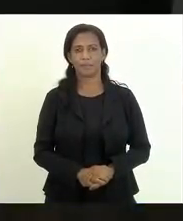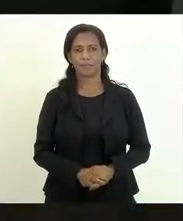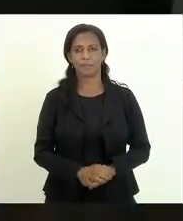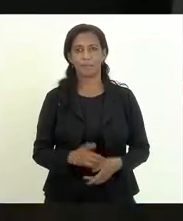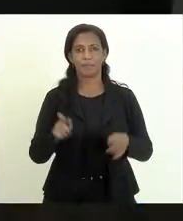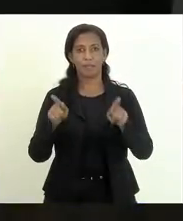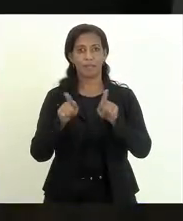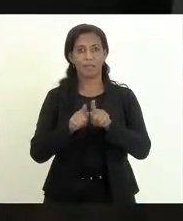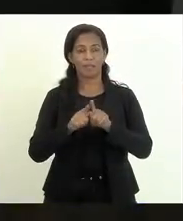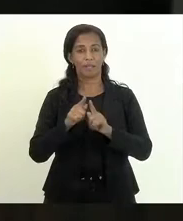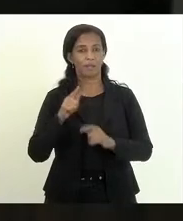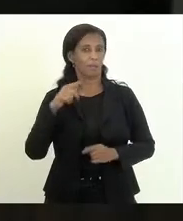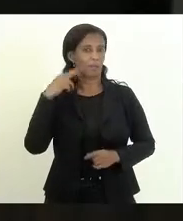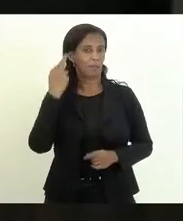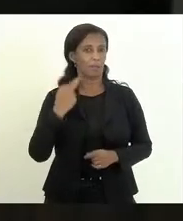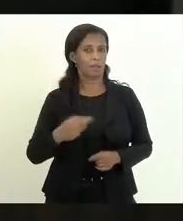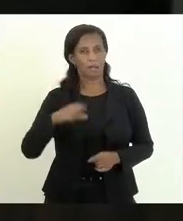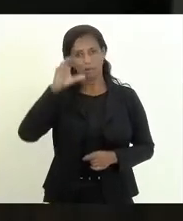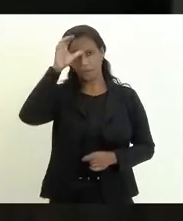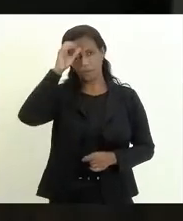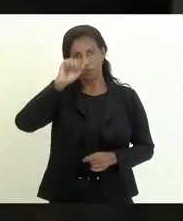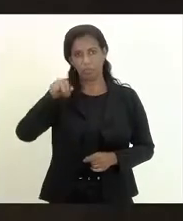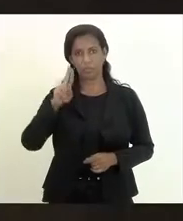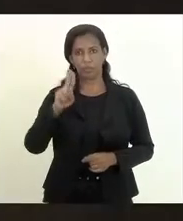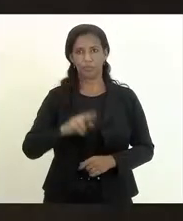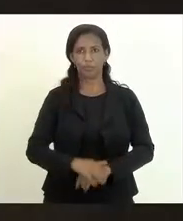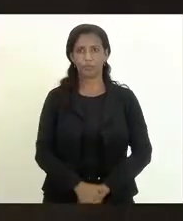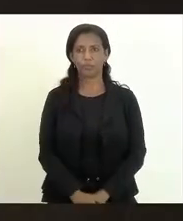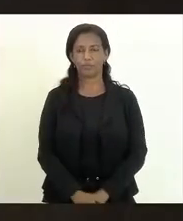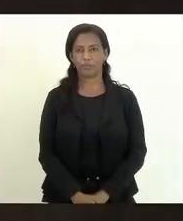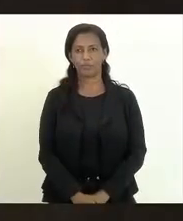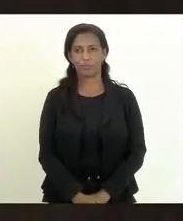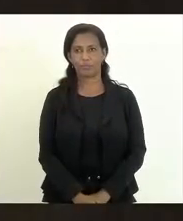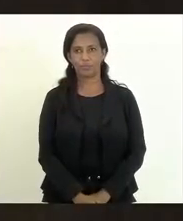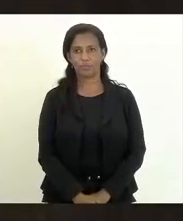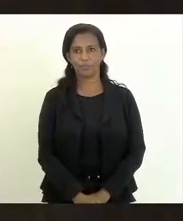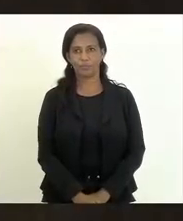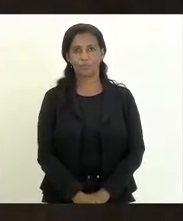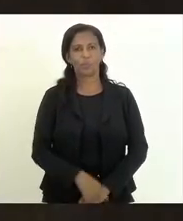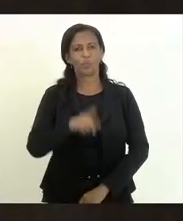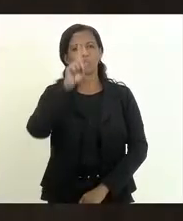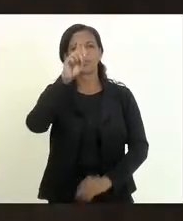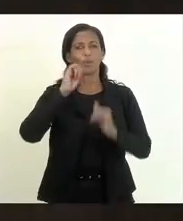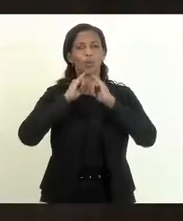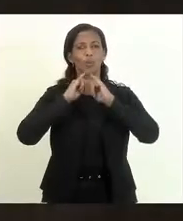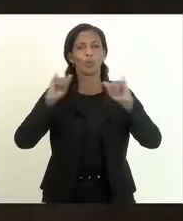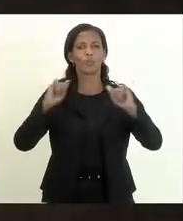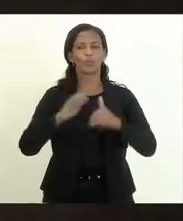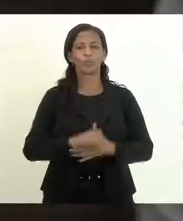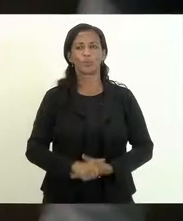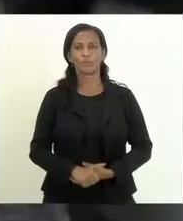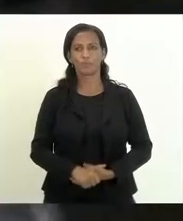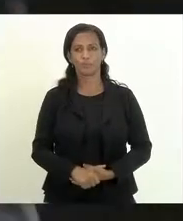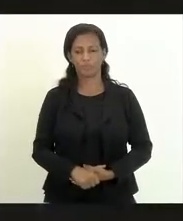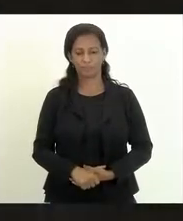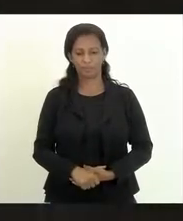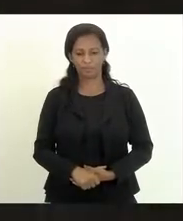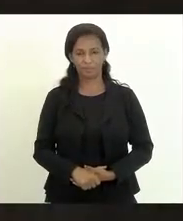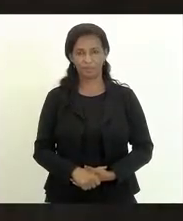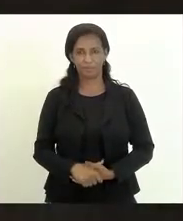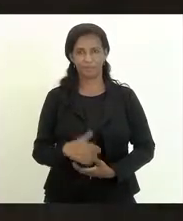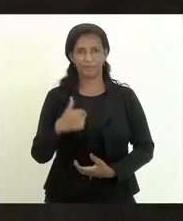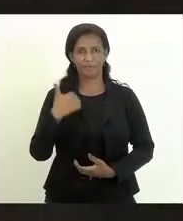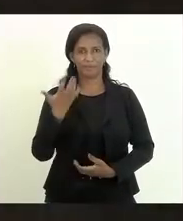Renata, autora, e tia Ju. Pela ordem, presidente, para fazer um anúncio apenas, só um anúncio. Por favor. Eu queria aqui